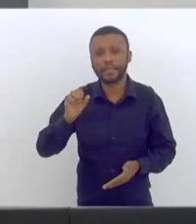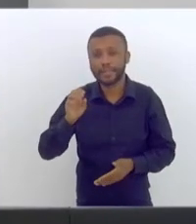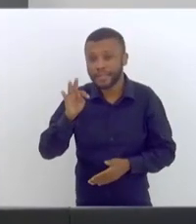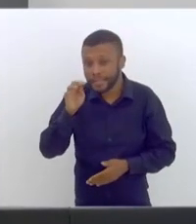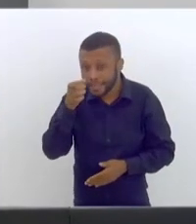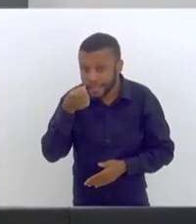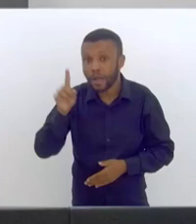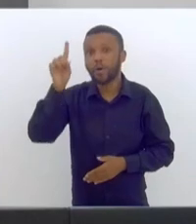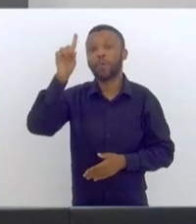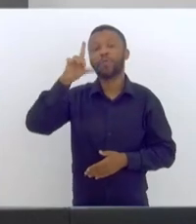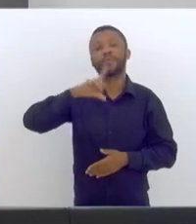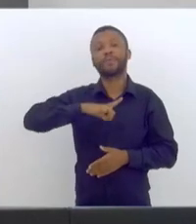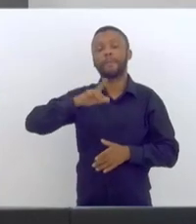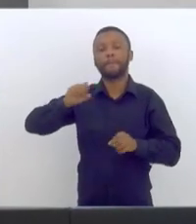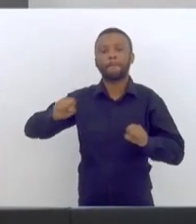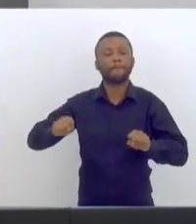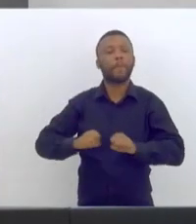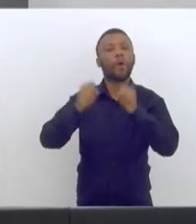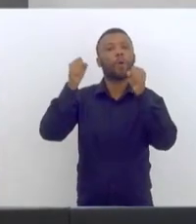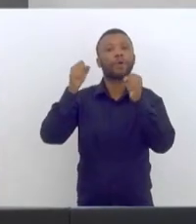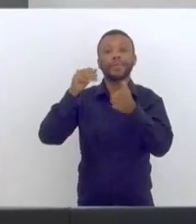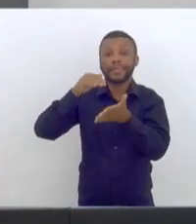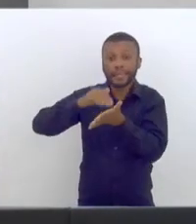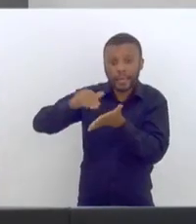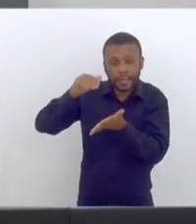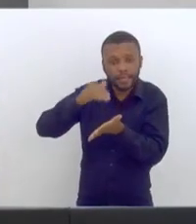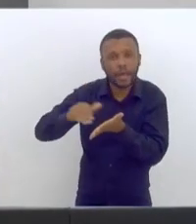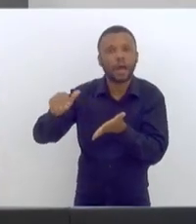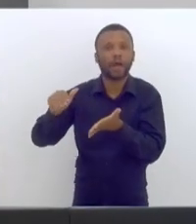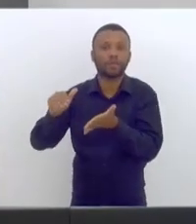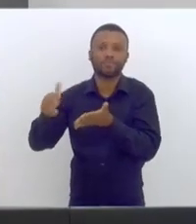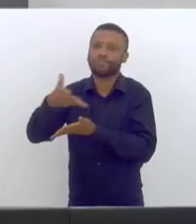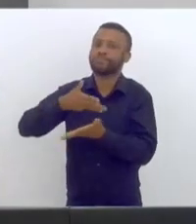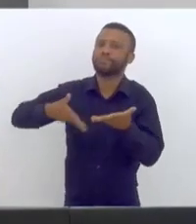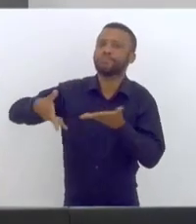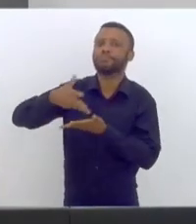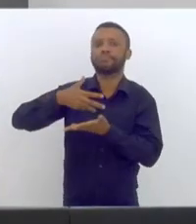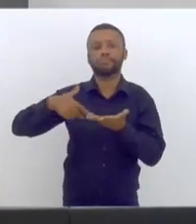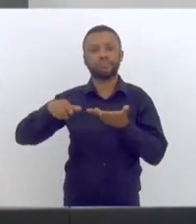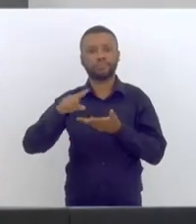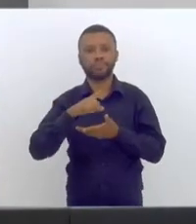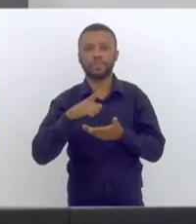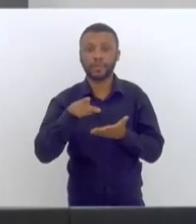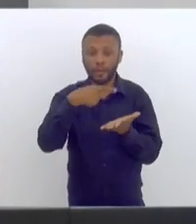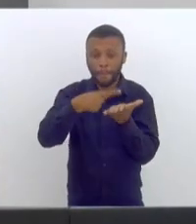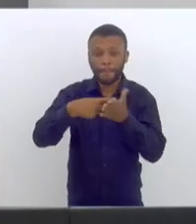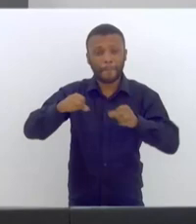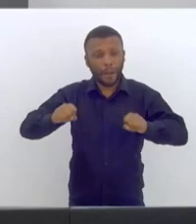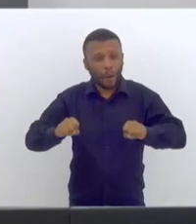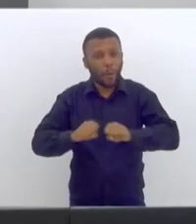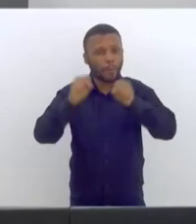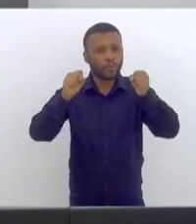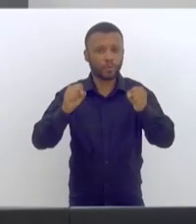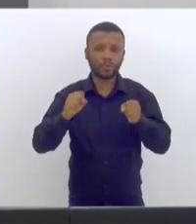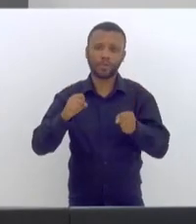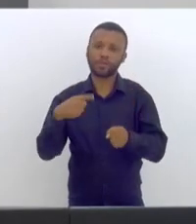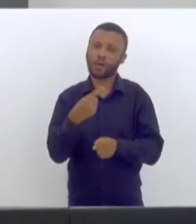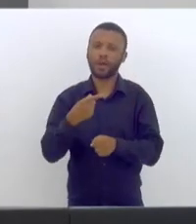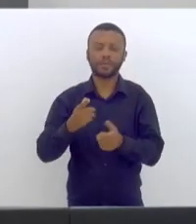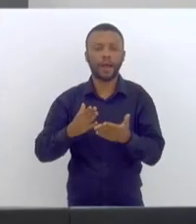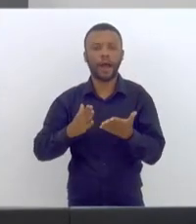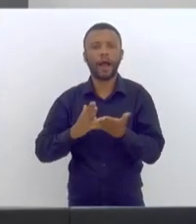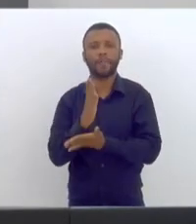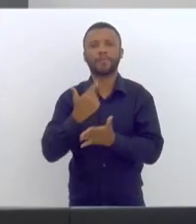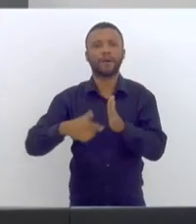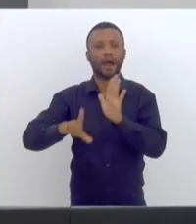chegou a ver uma ruptura entre secretários por causa disso e na ruptura a gente aprovou a